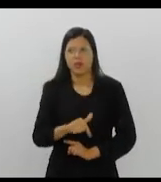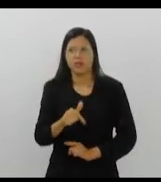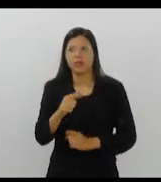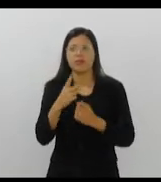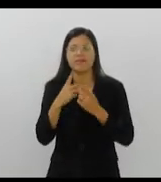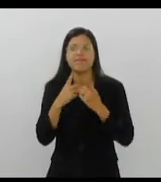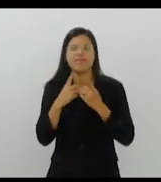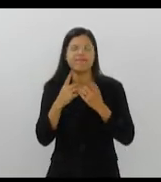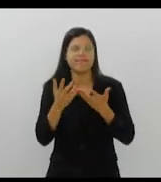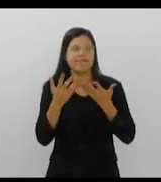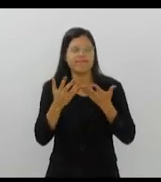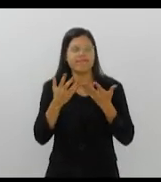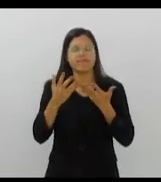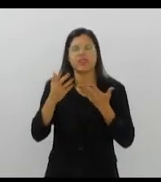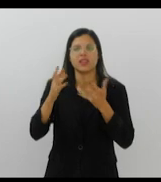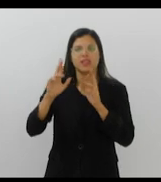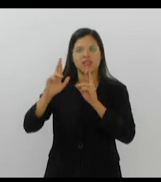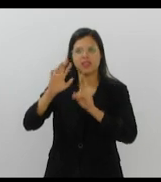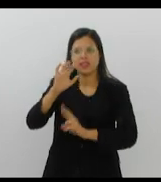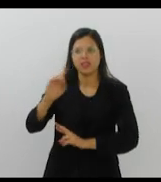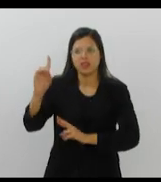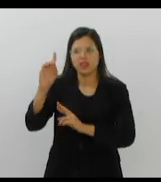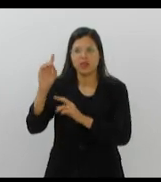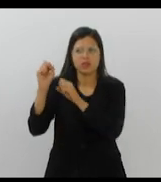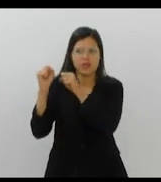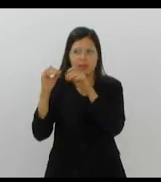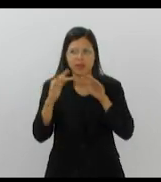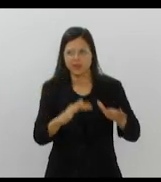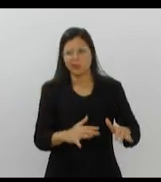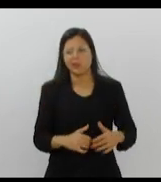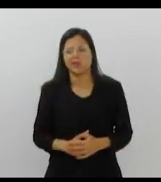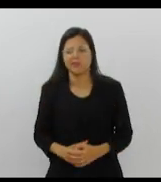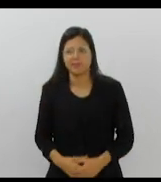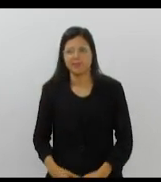te abençoe, assim como ele tem feito todos os dias da sua vida.